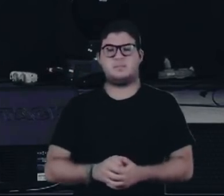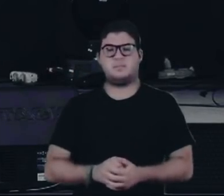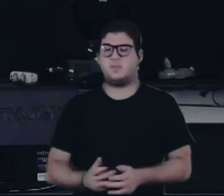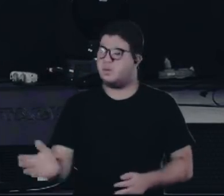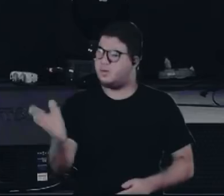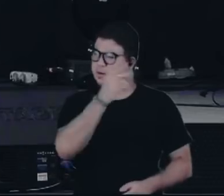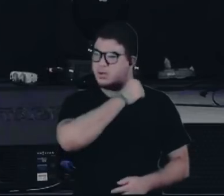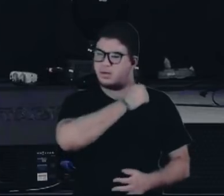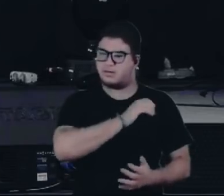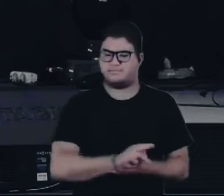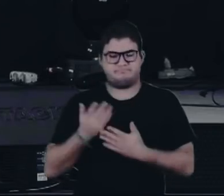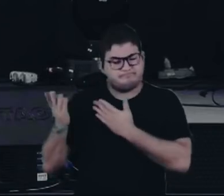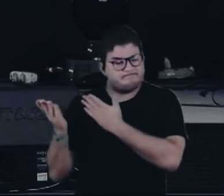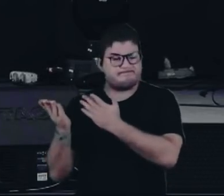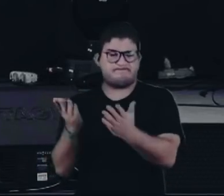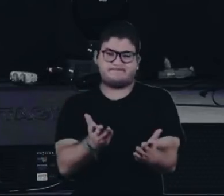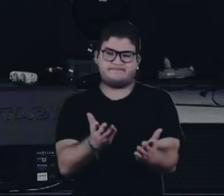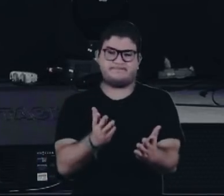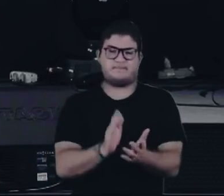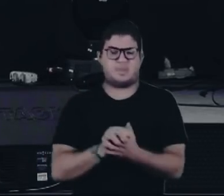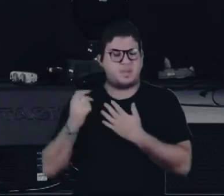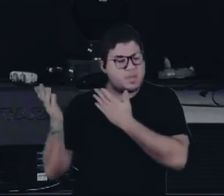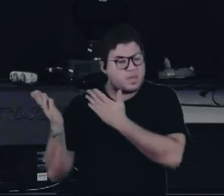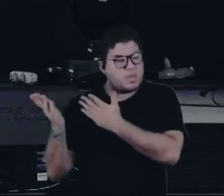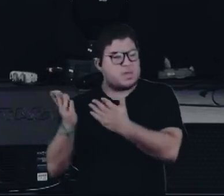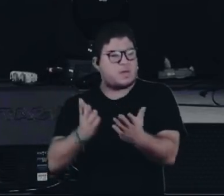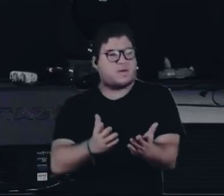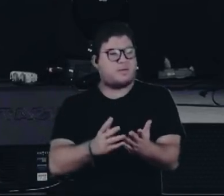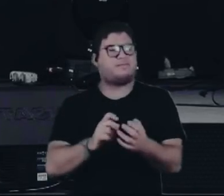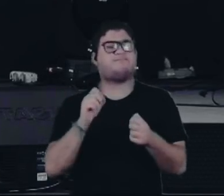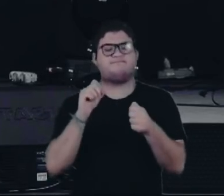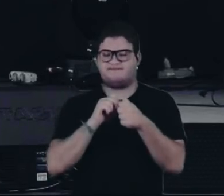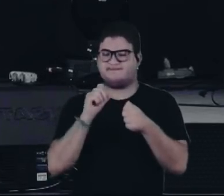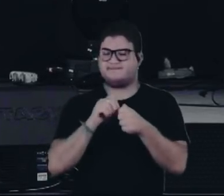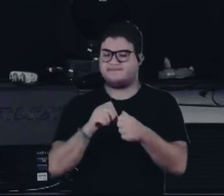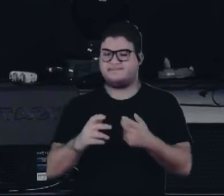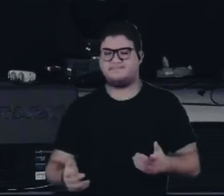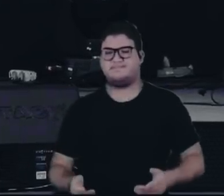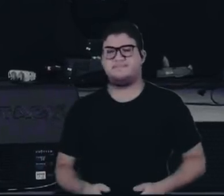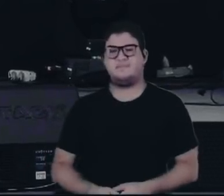Welcome! Seja bem-vindo, meu filho. Seja bem-vindo, minha filha. Faz.